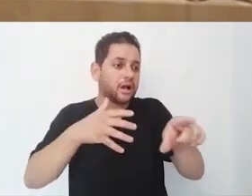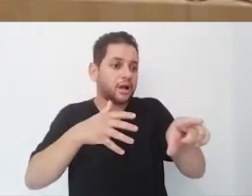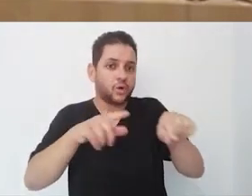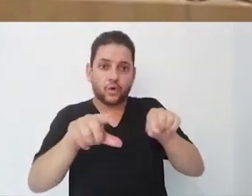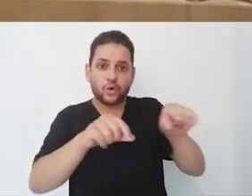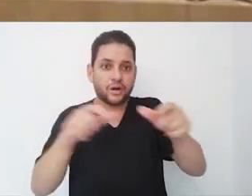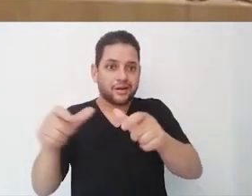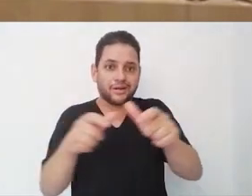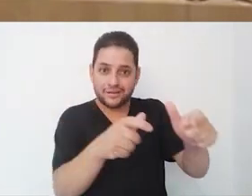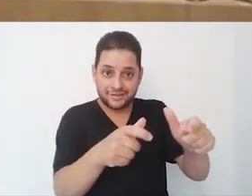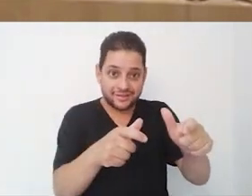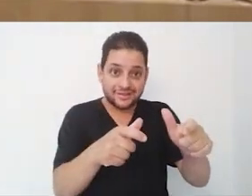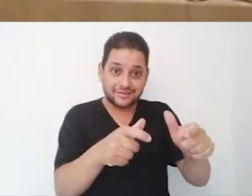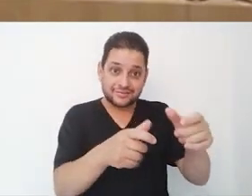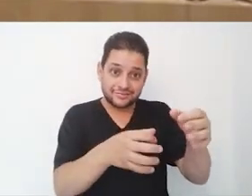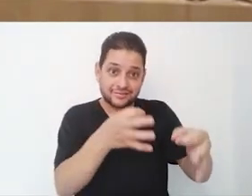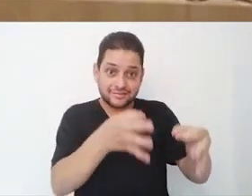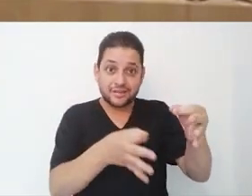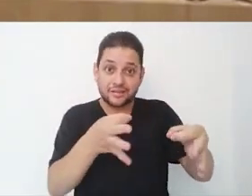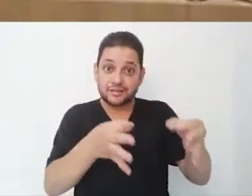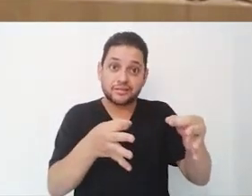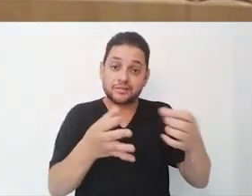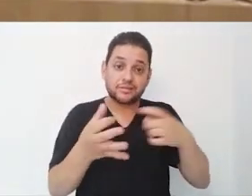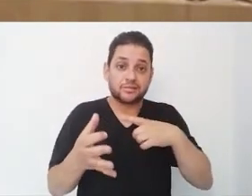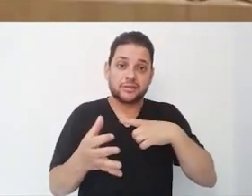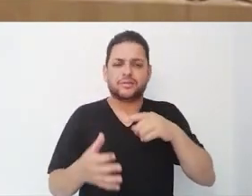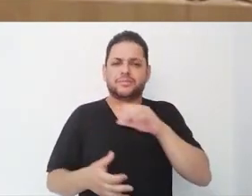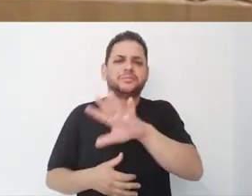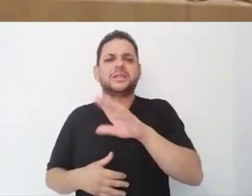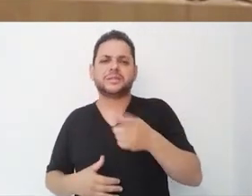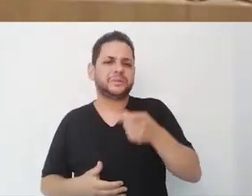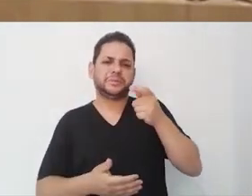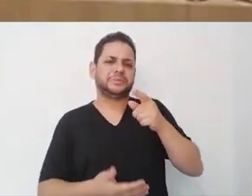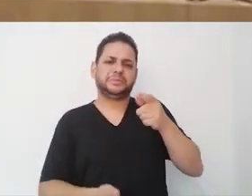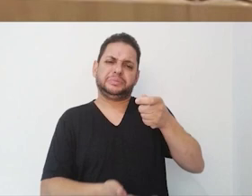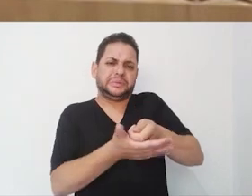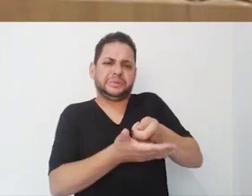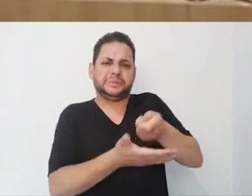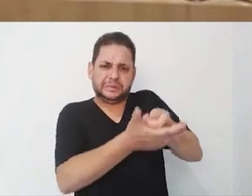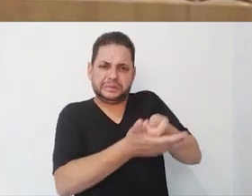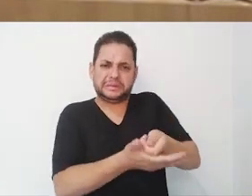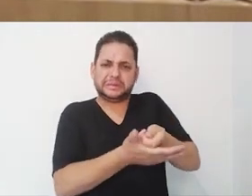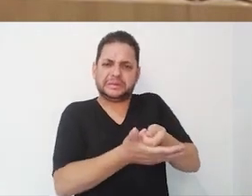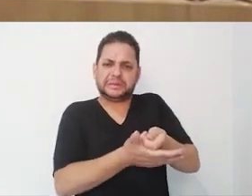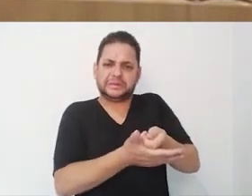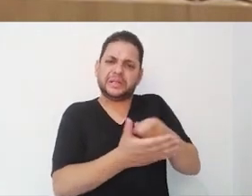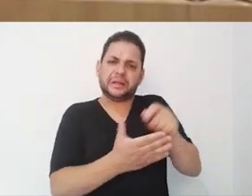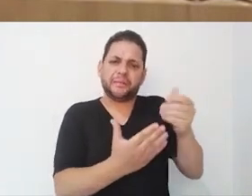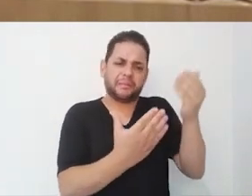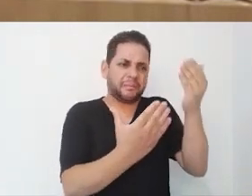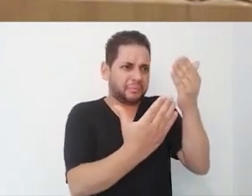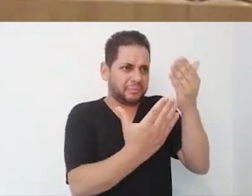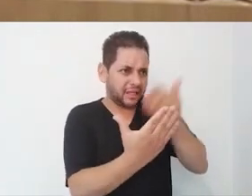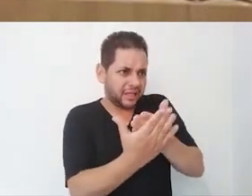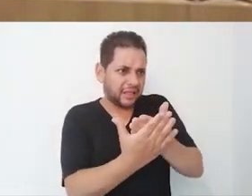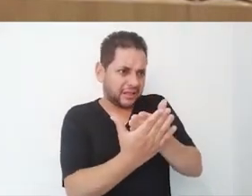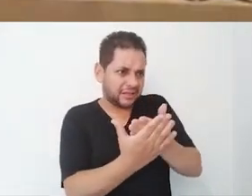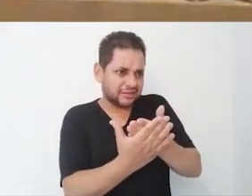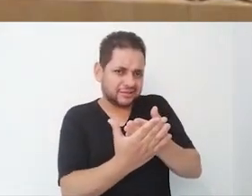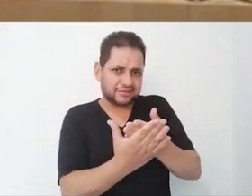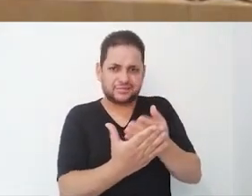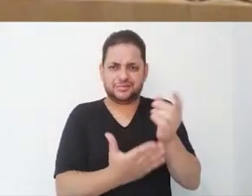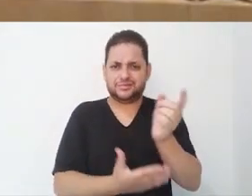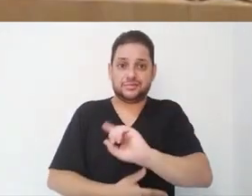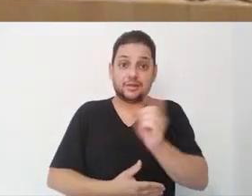bem objetivos, mas evidentemente que não há nenhum tipo de imposição, nem de determinação para as unidades na remessa desse processo. Naturalmente, elas